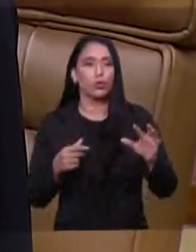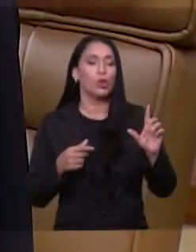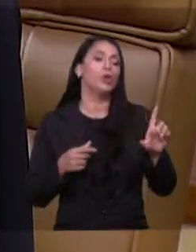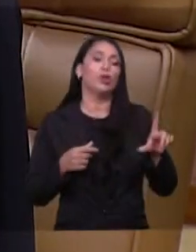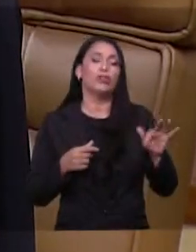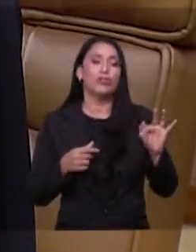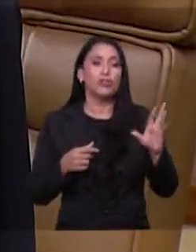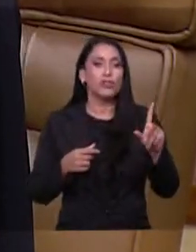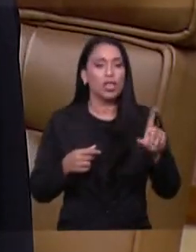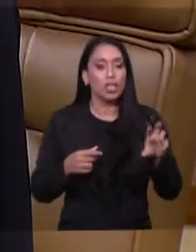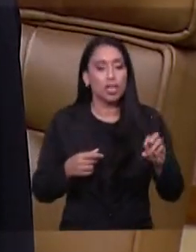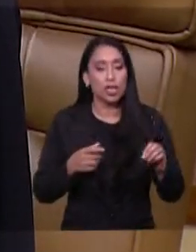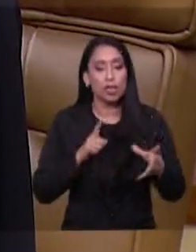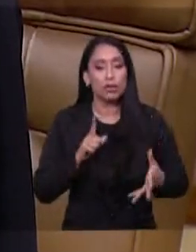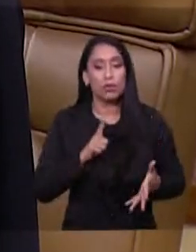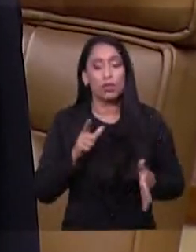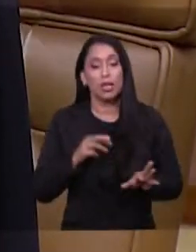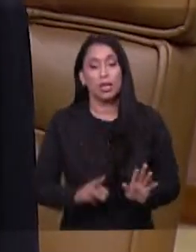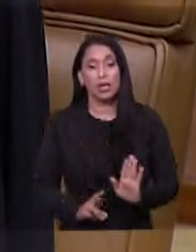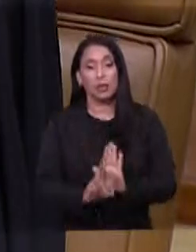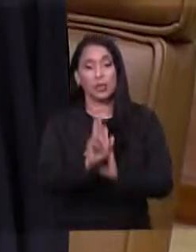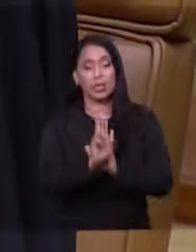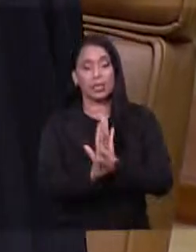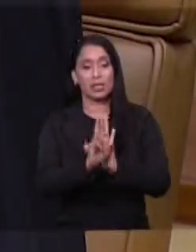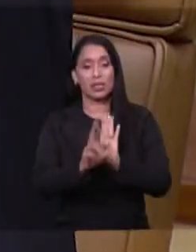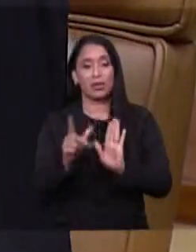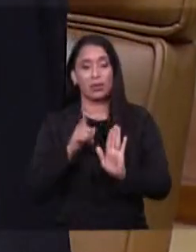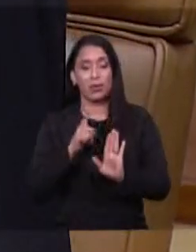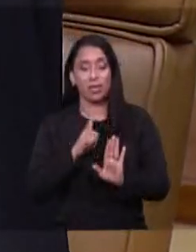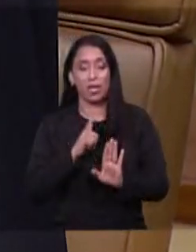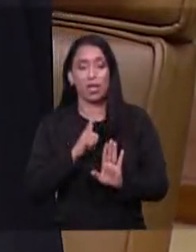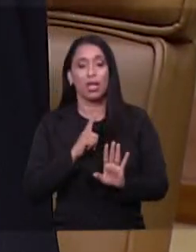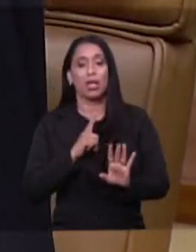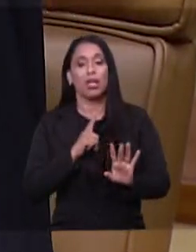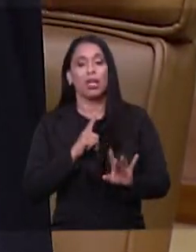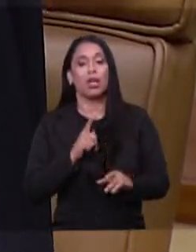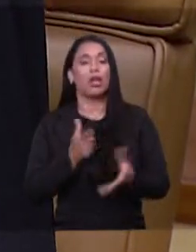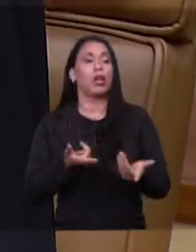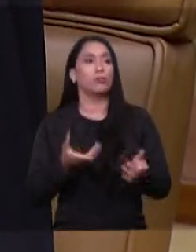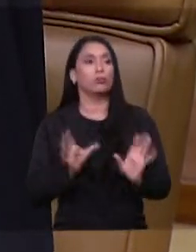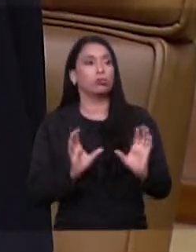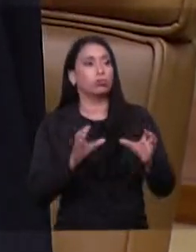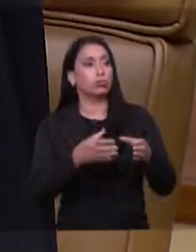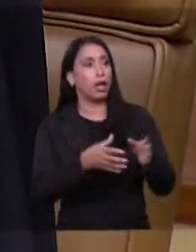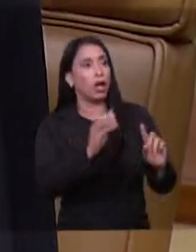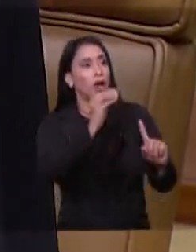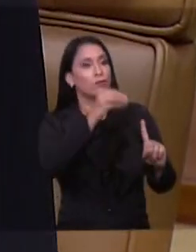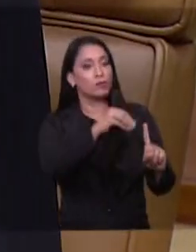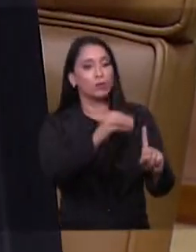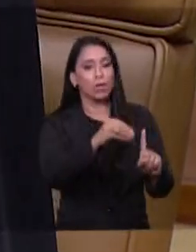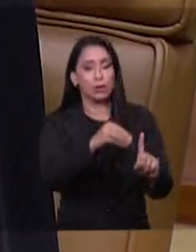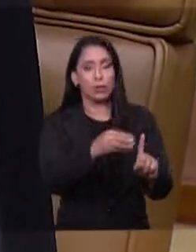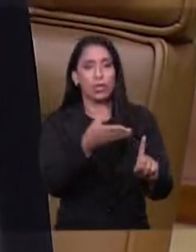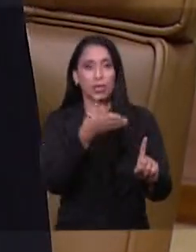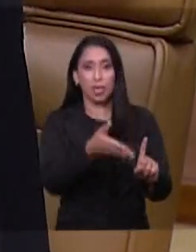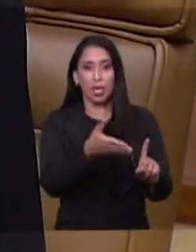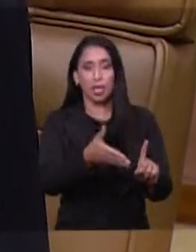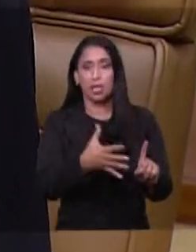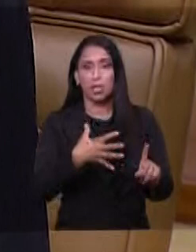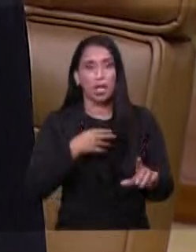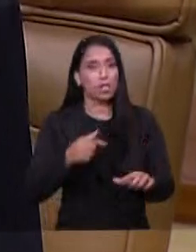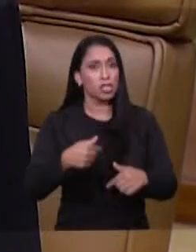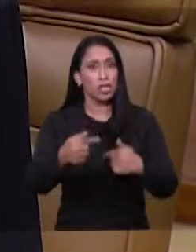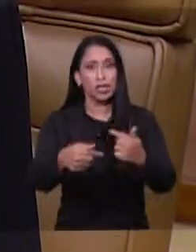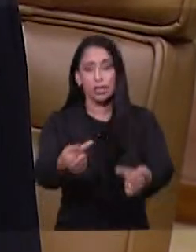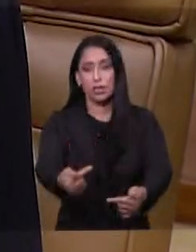ocupam, representa entrave capaz de aprofundar eventuais condições de vulnerabilidade das atuais e futuras